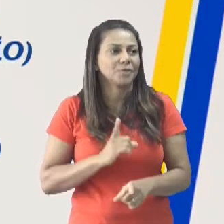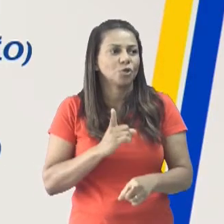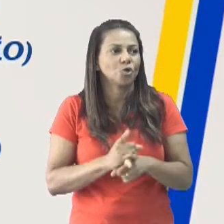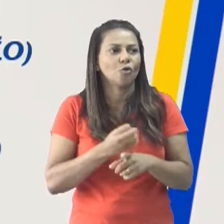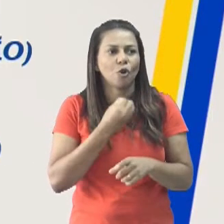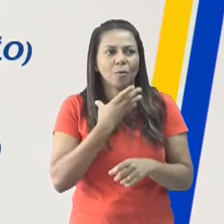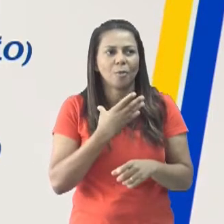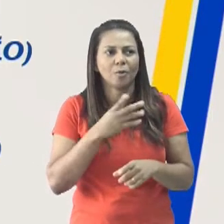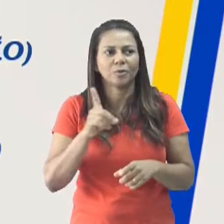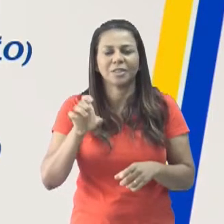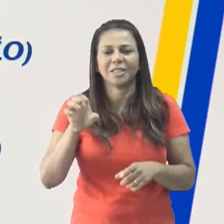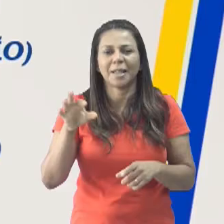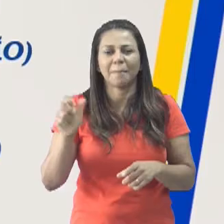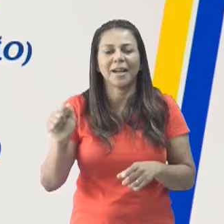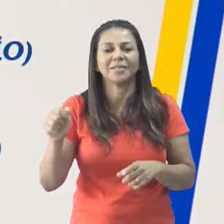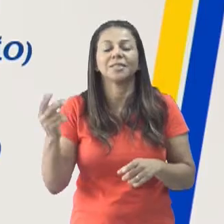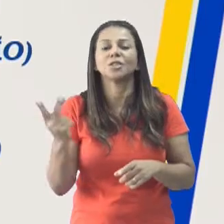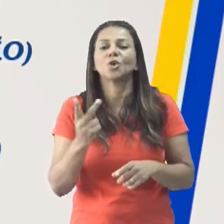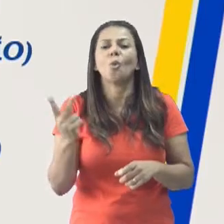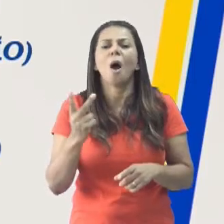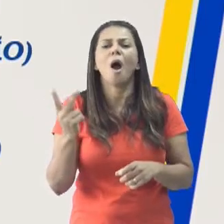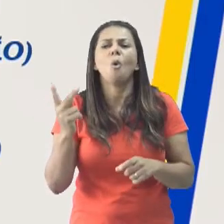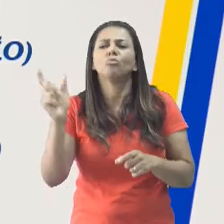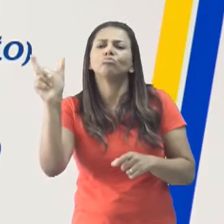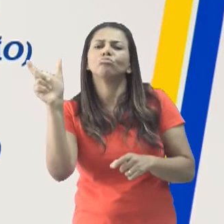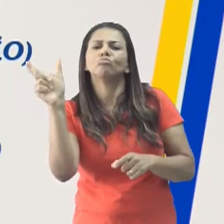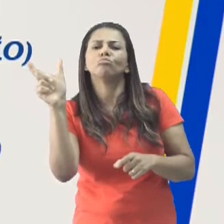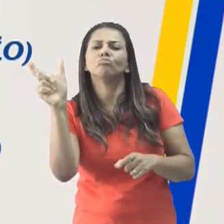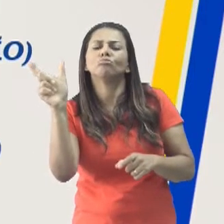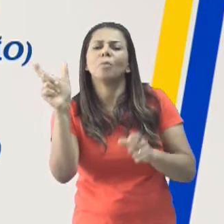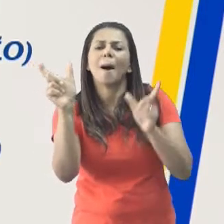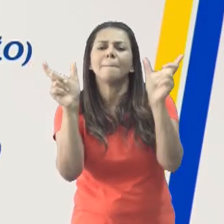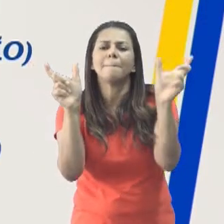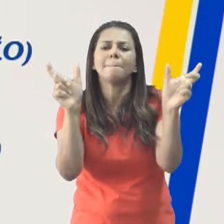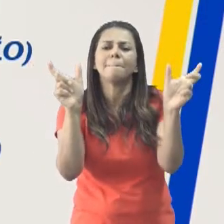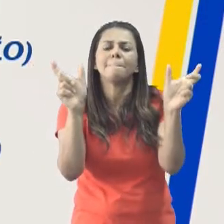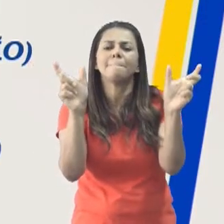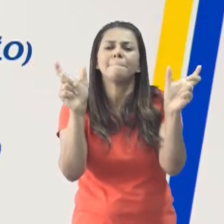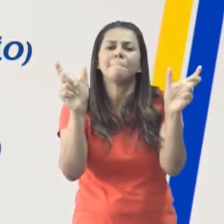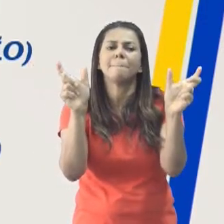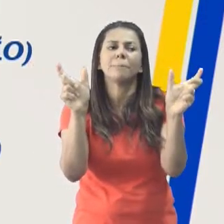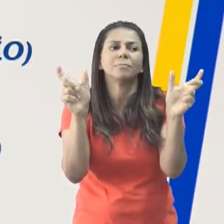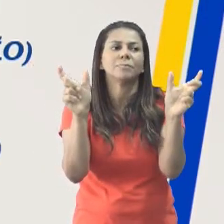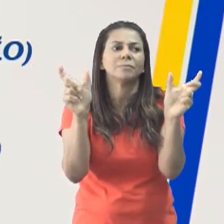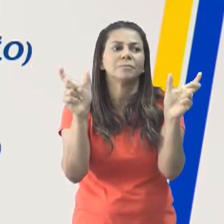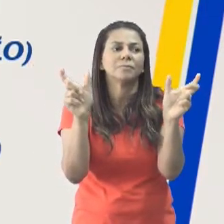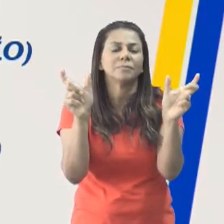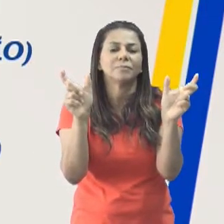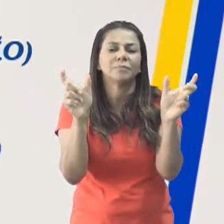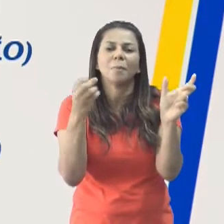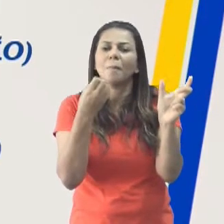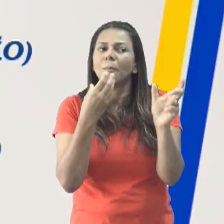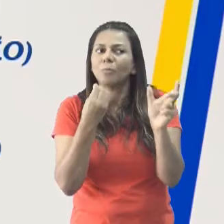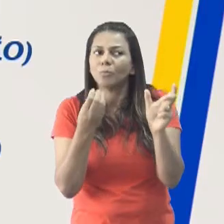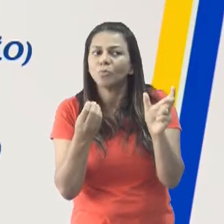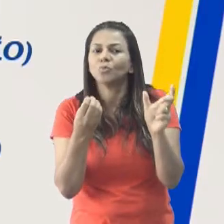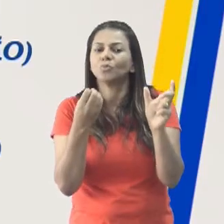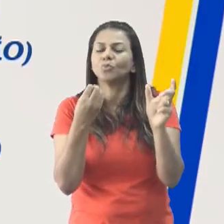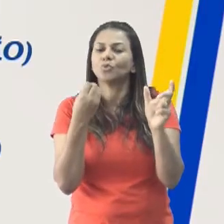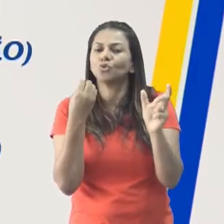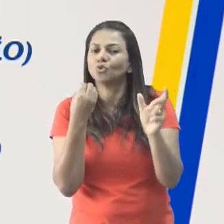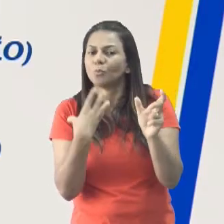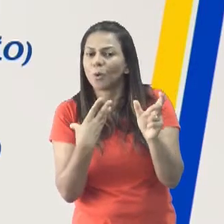bom demais. E aí? O encontro foi muito bom, então eu estou intensificando,